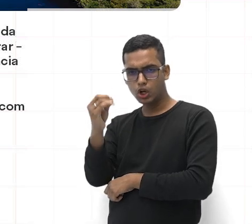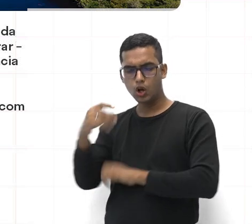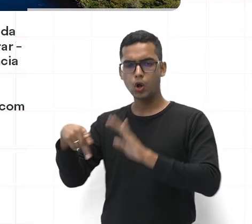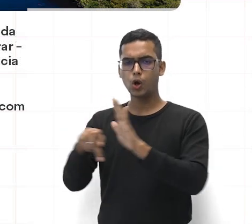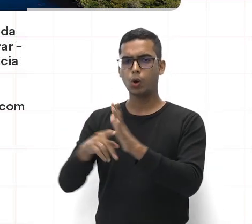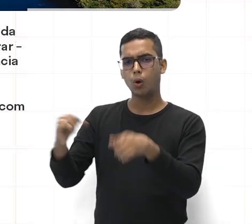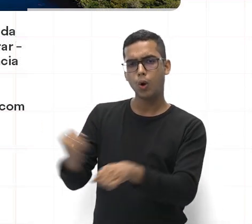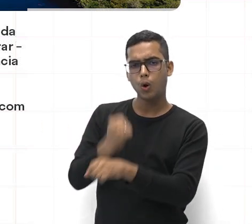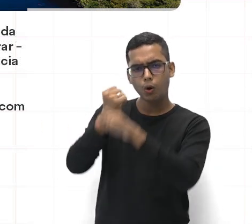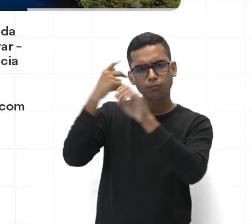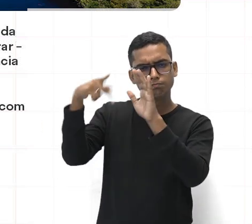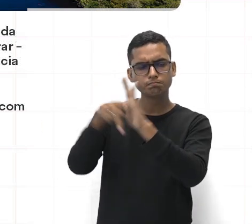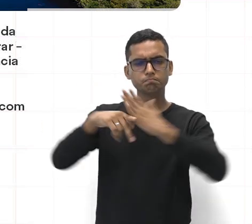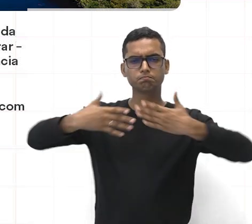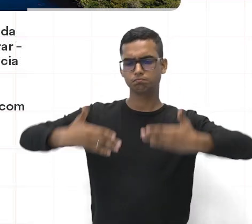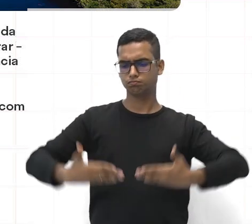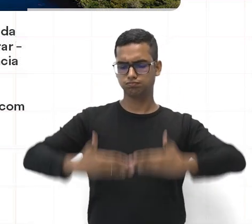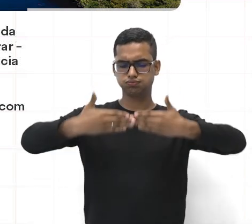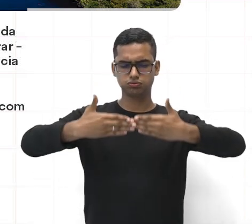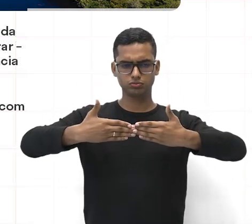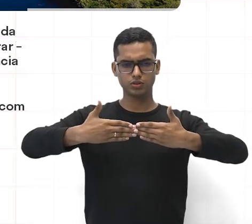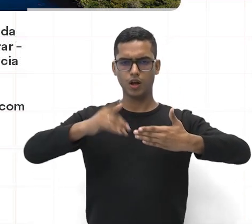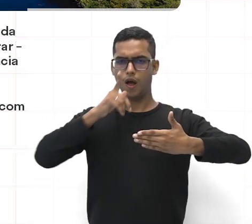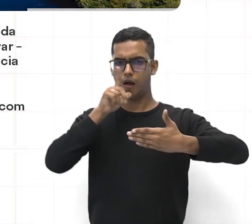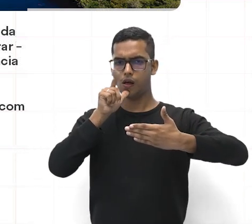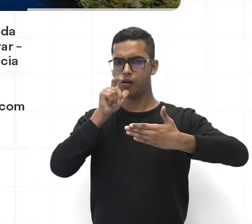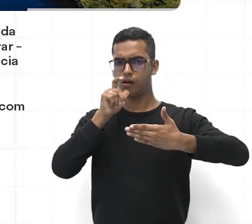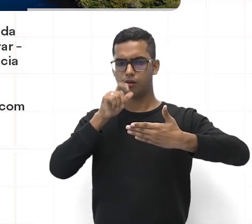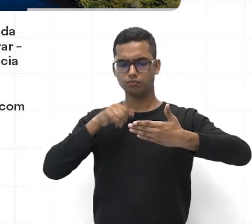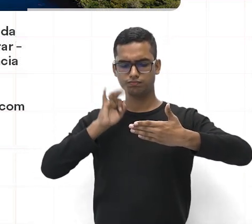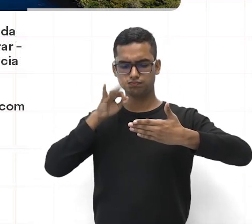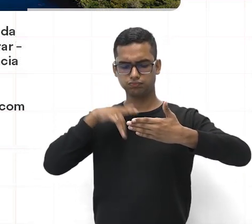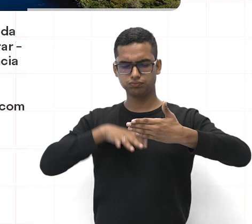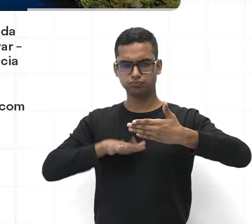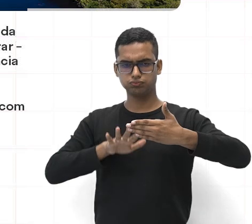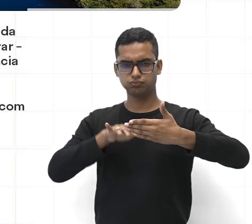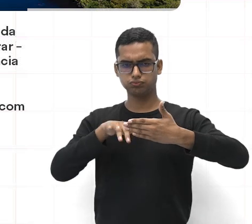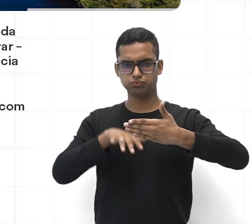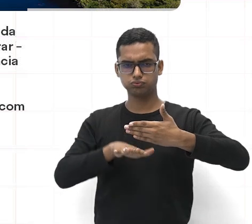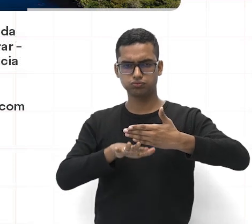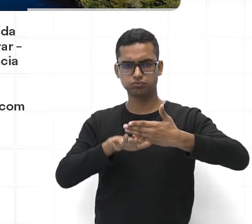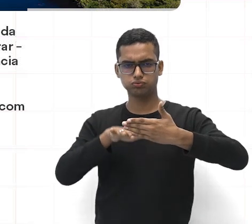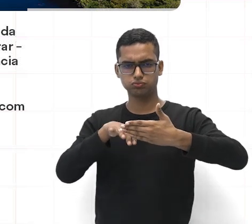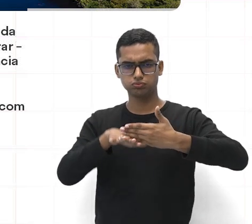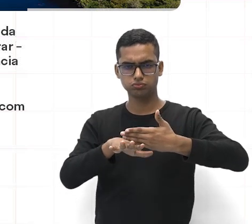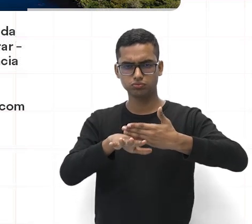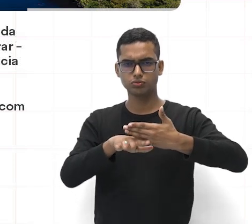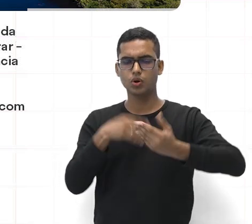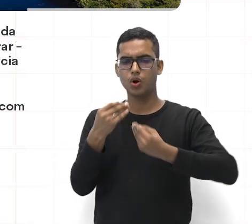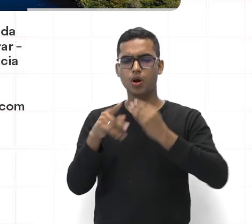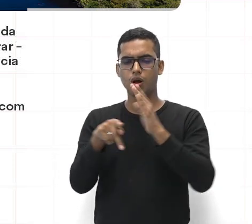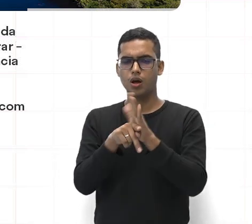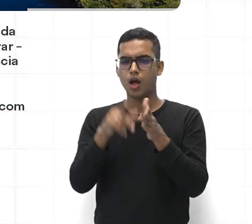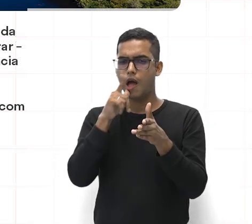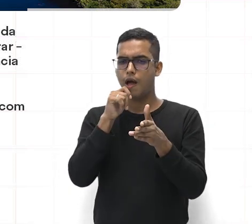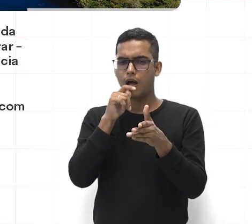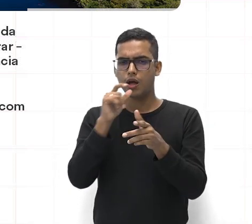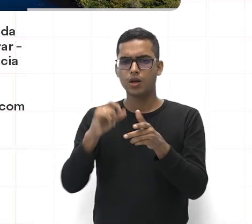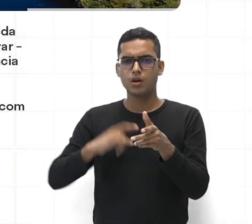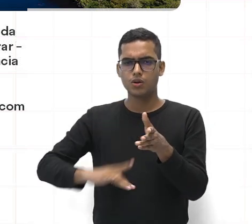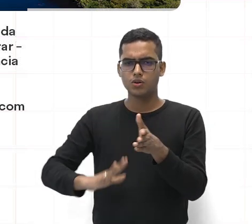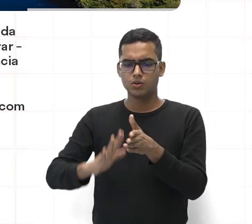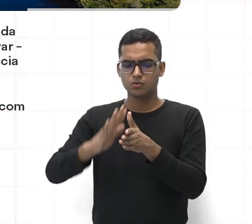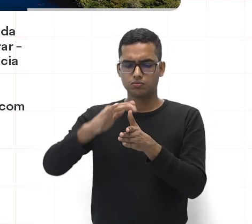é feita, né, aí no rio para facilitar, elas funcionam como uma espécie de elevador para ajudar aí